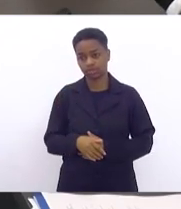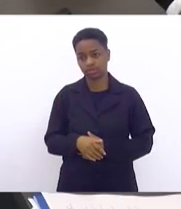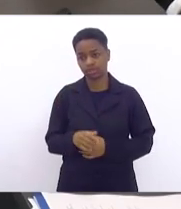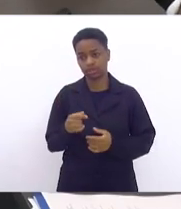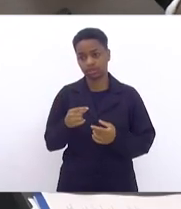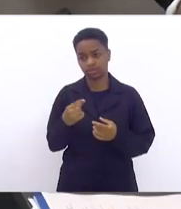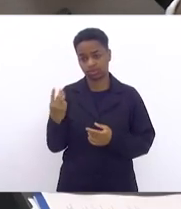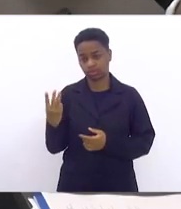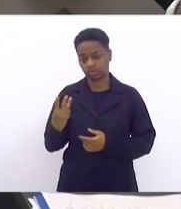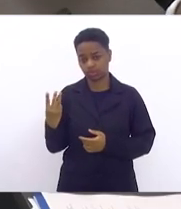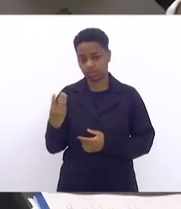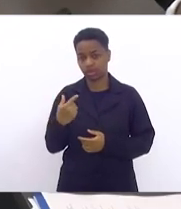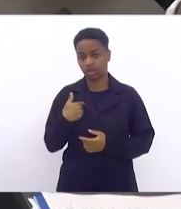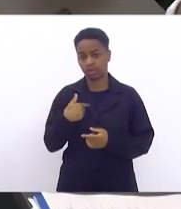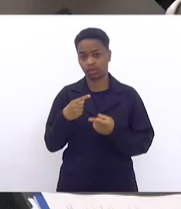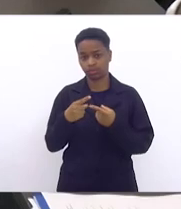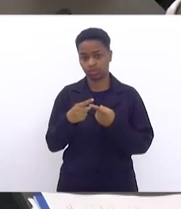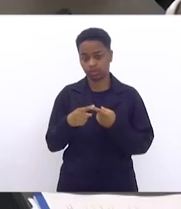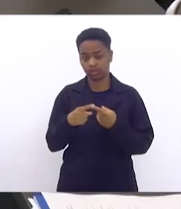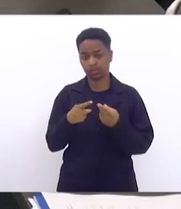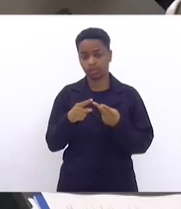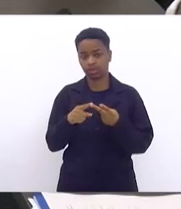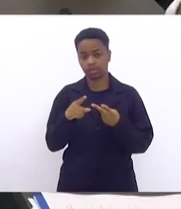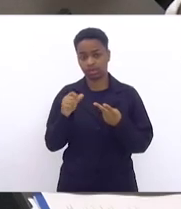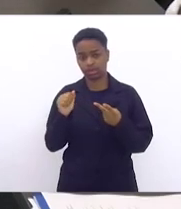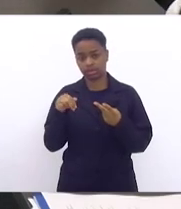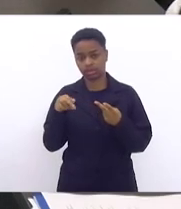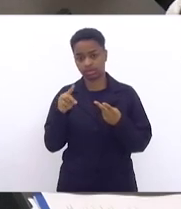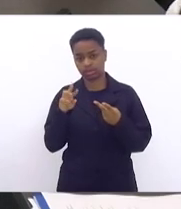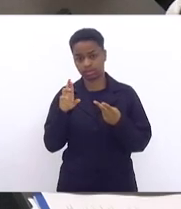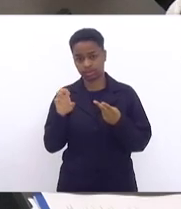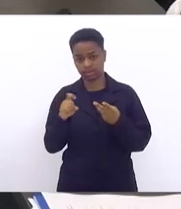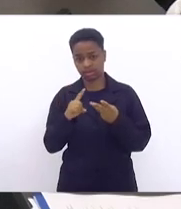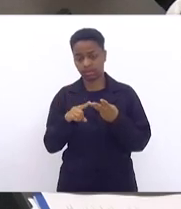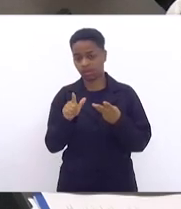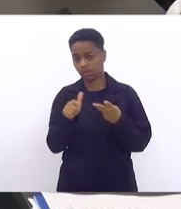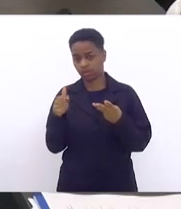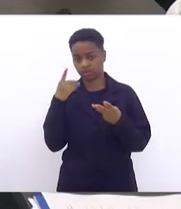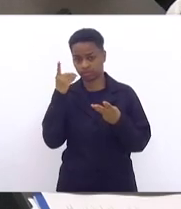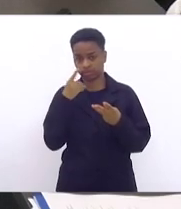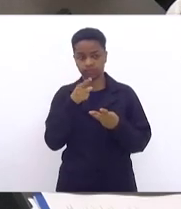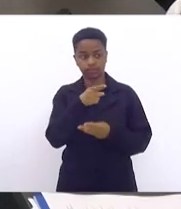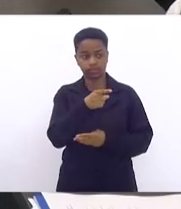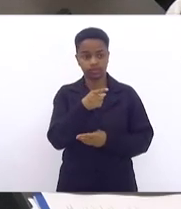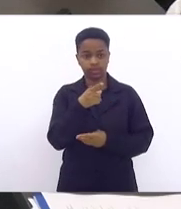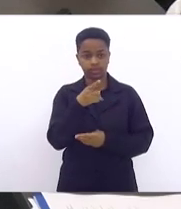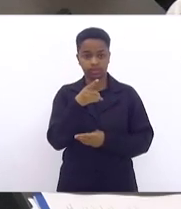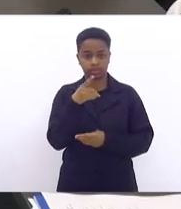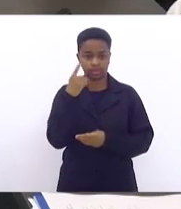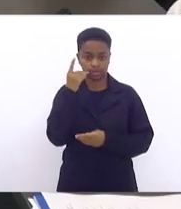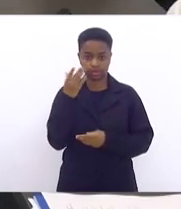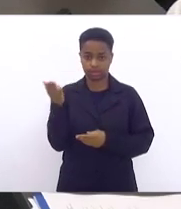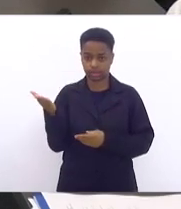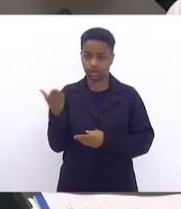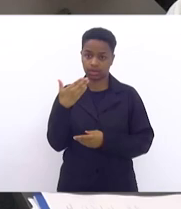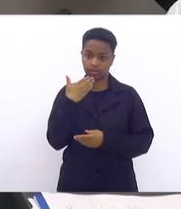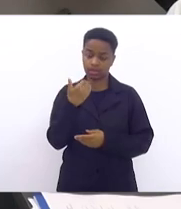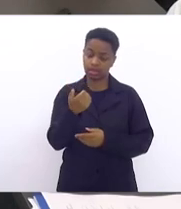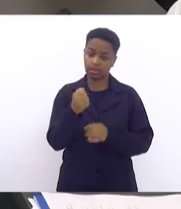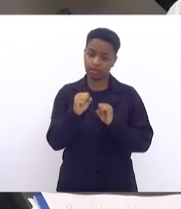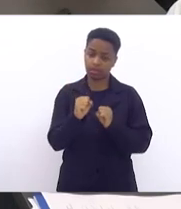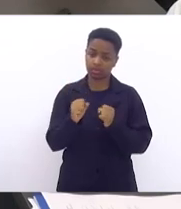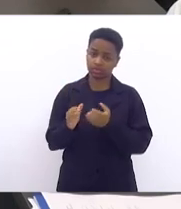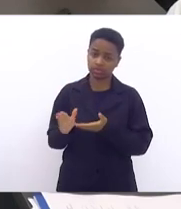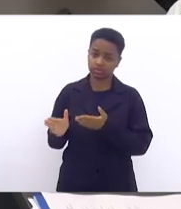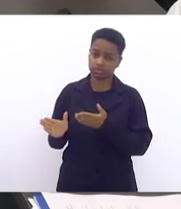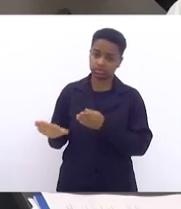Eu, sim, o senhor, deputada André Corrêa, mesmo. O da deputada Célia seria o prevento, seria do da deputada Célia. Sim, pai, vai juntar 64, tudo. 9, então vamos